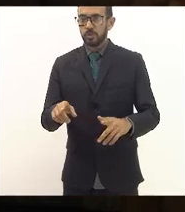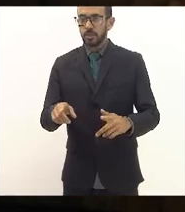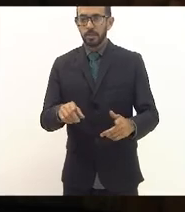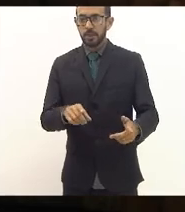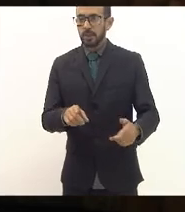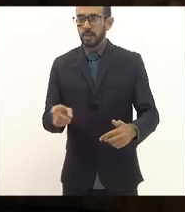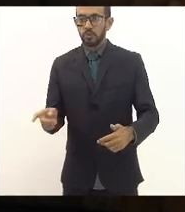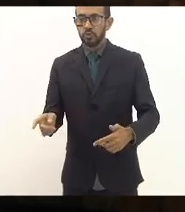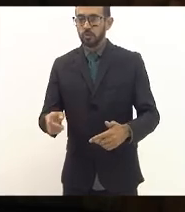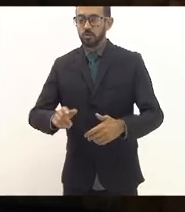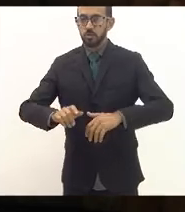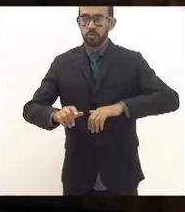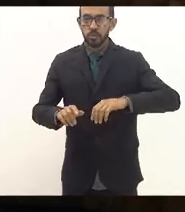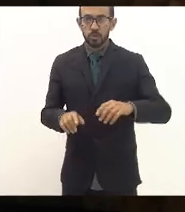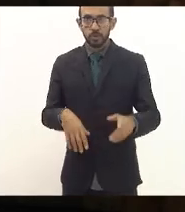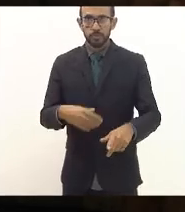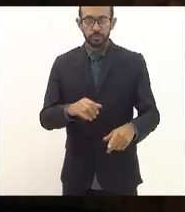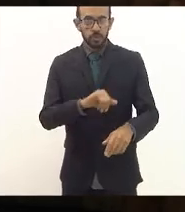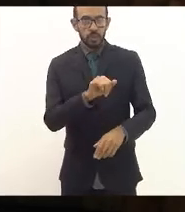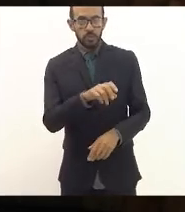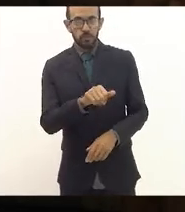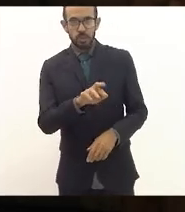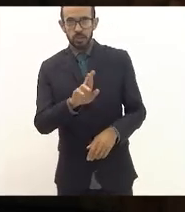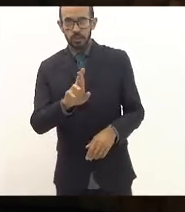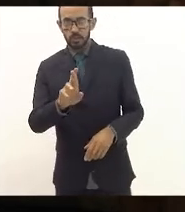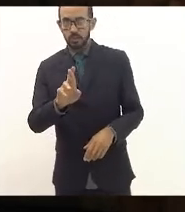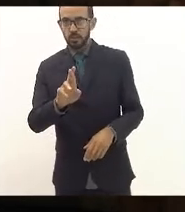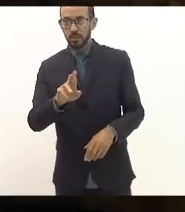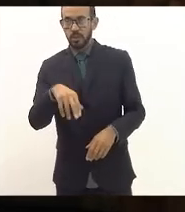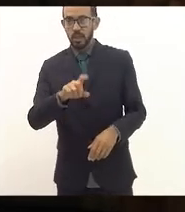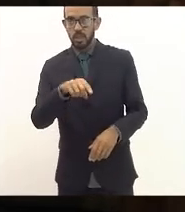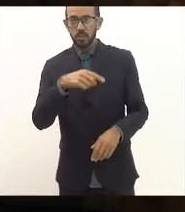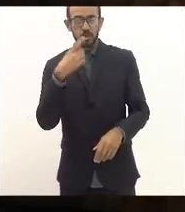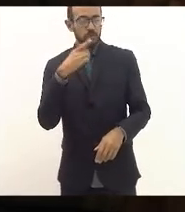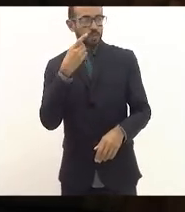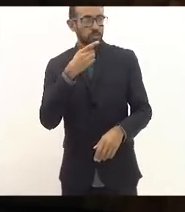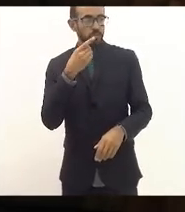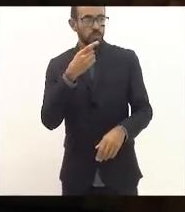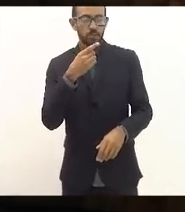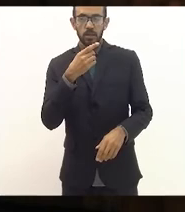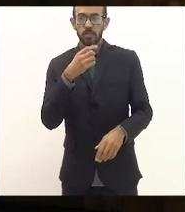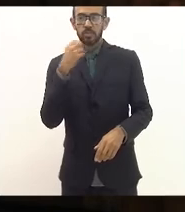somente lembrar, Miro, que o Ivanir é nosso candidato ao Senado, pô. Ivanir dos